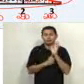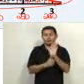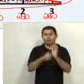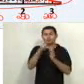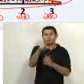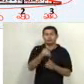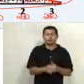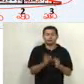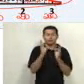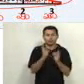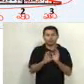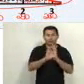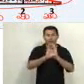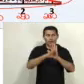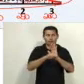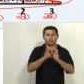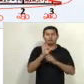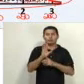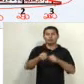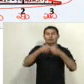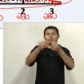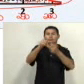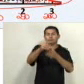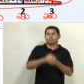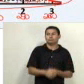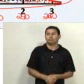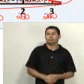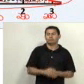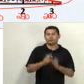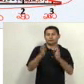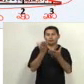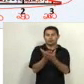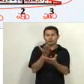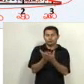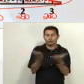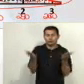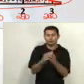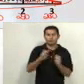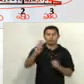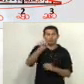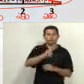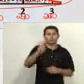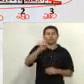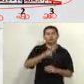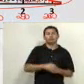vocês, tá? Esse conceito que eu queria dar para vocês nessa teleaula de hoje, utilizando